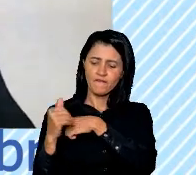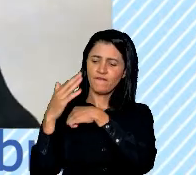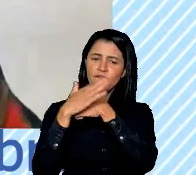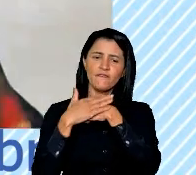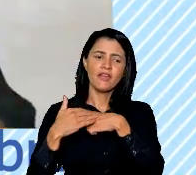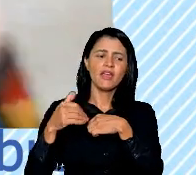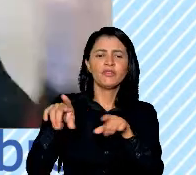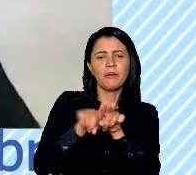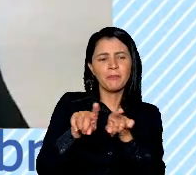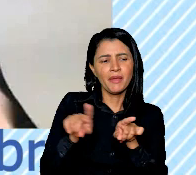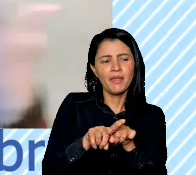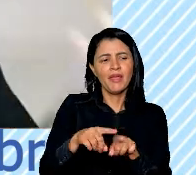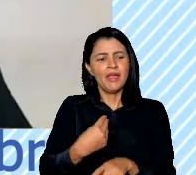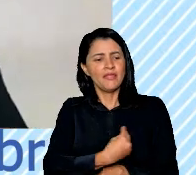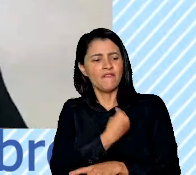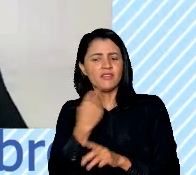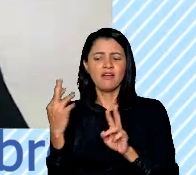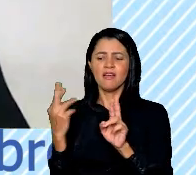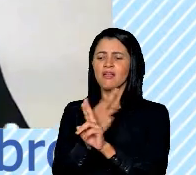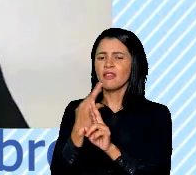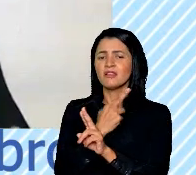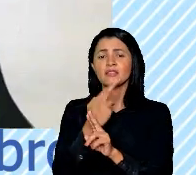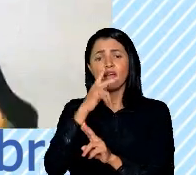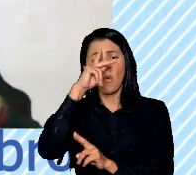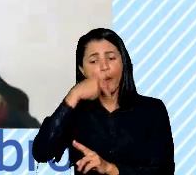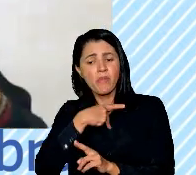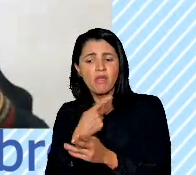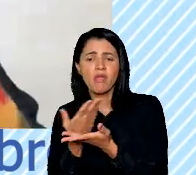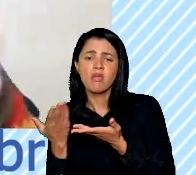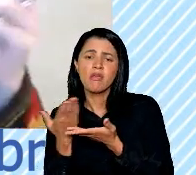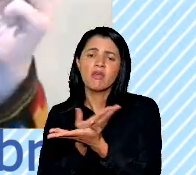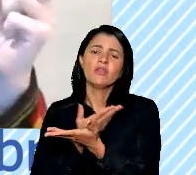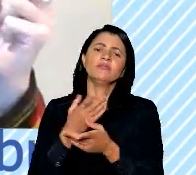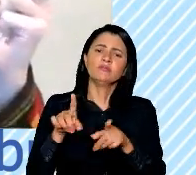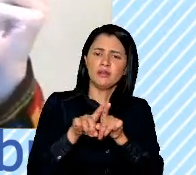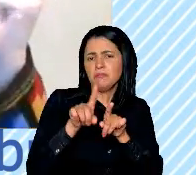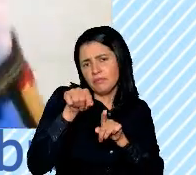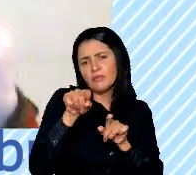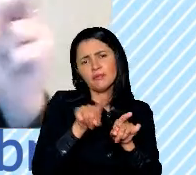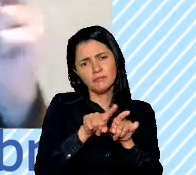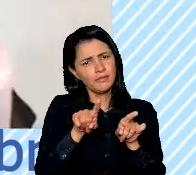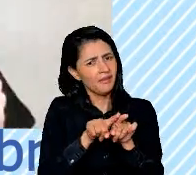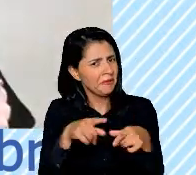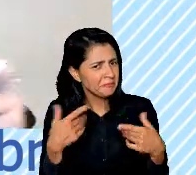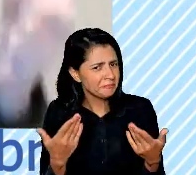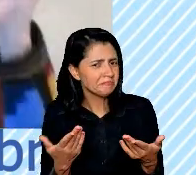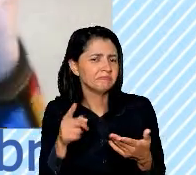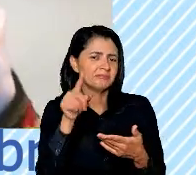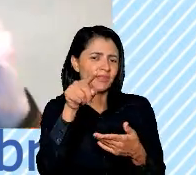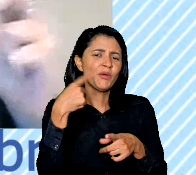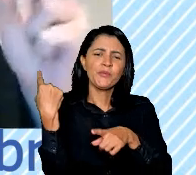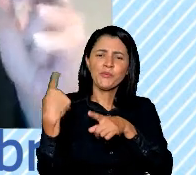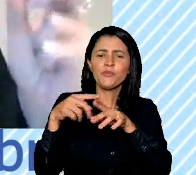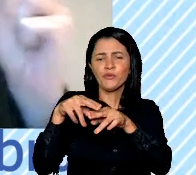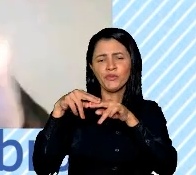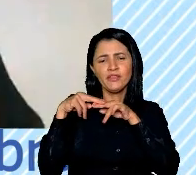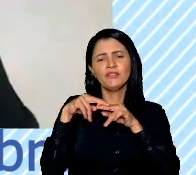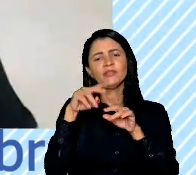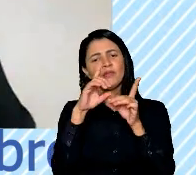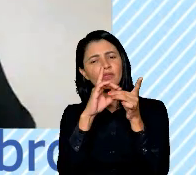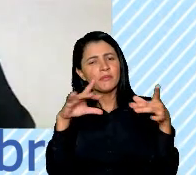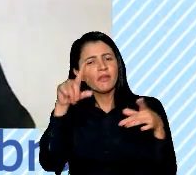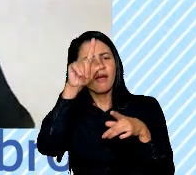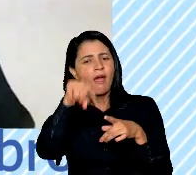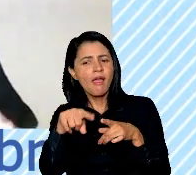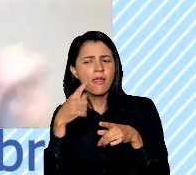no campo da vida, das relações interpessoais, por que não? Por isso que a democracia também é um enigma a